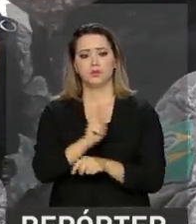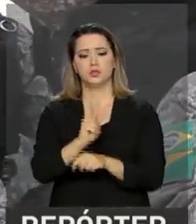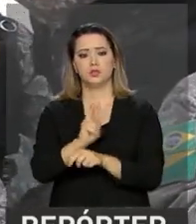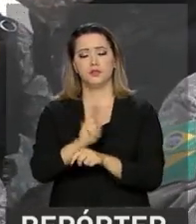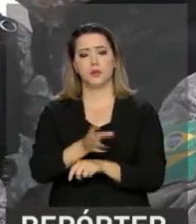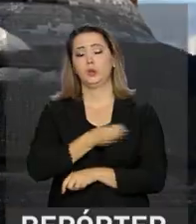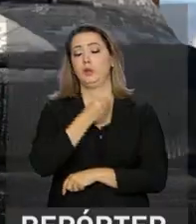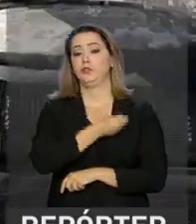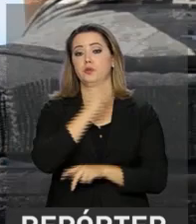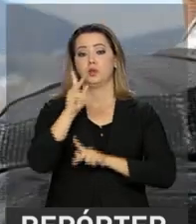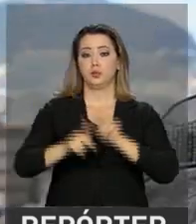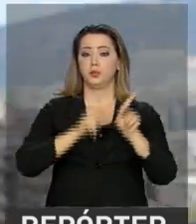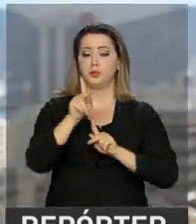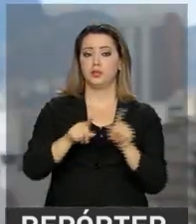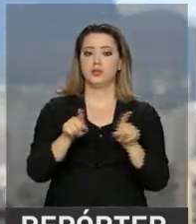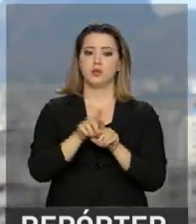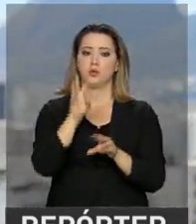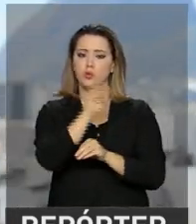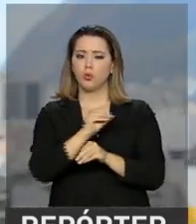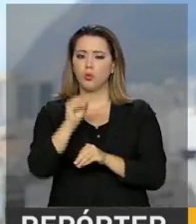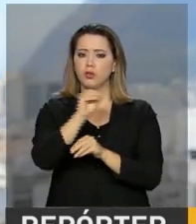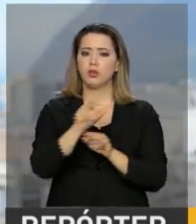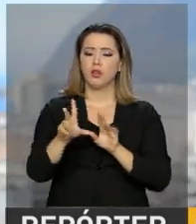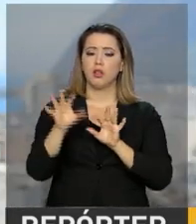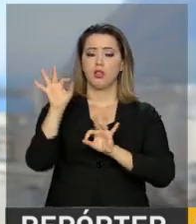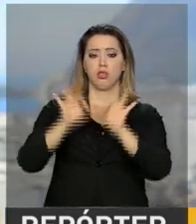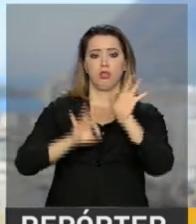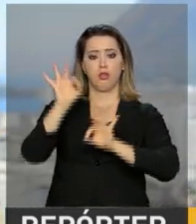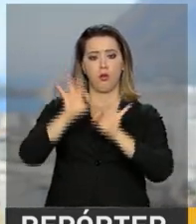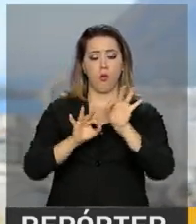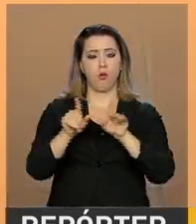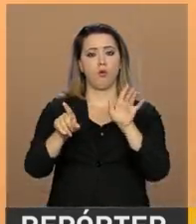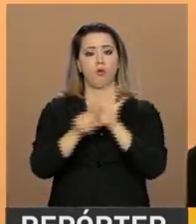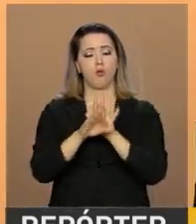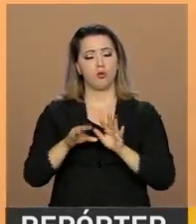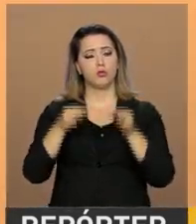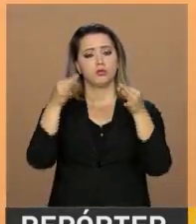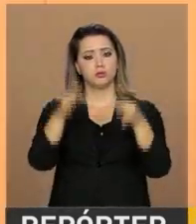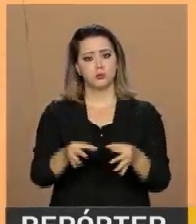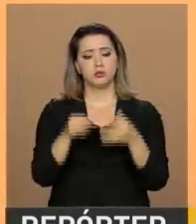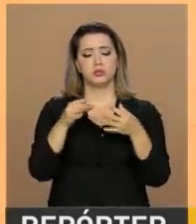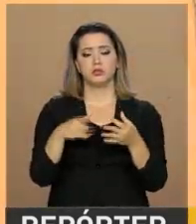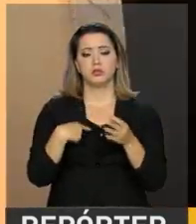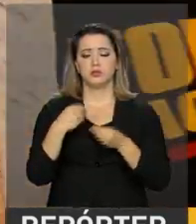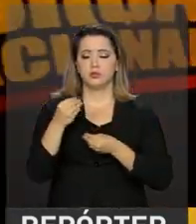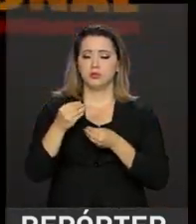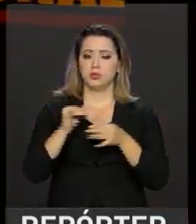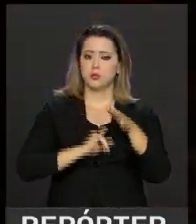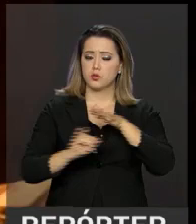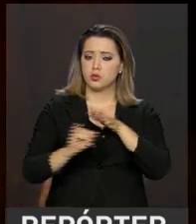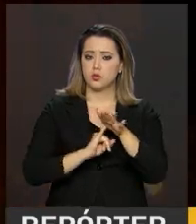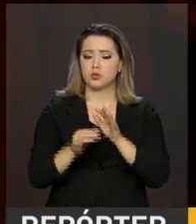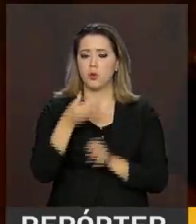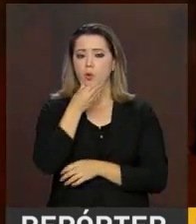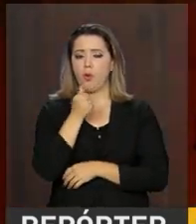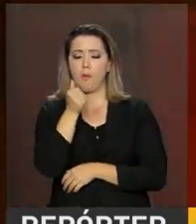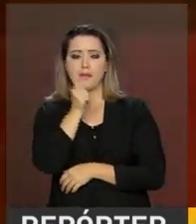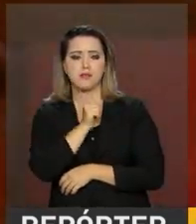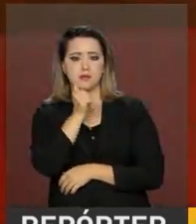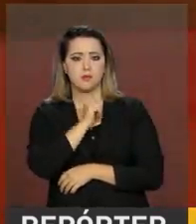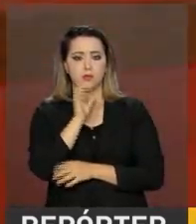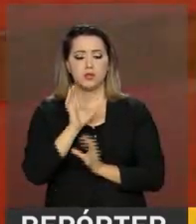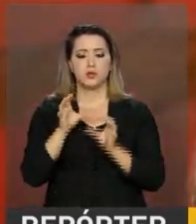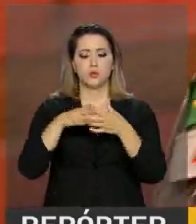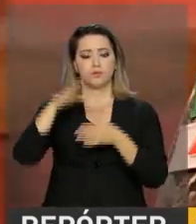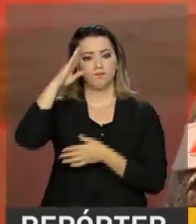integridade da população preservar a ordem pública e garantir o funcionamento das instituições homens e mulheres das Forças